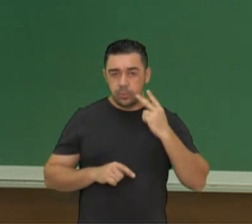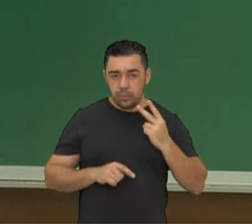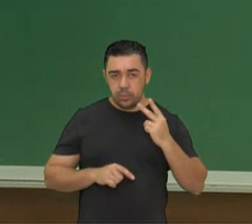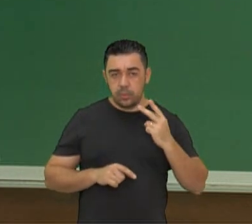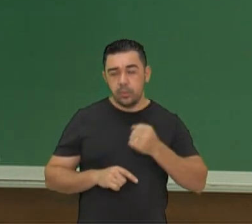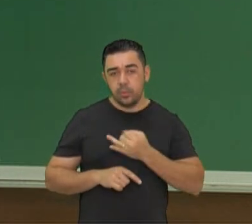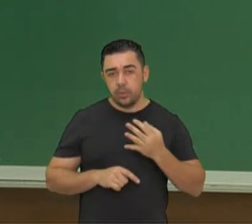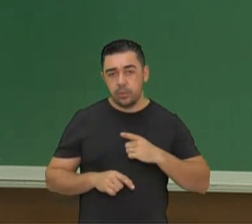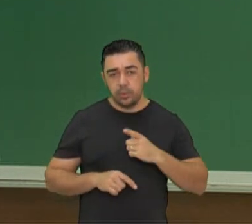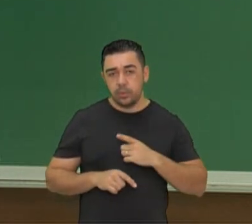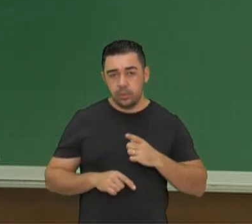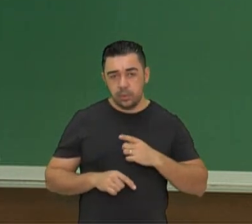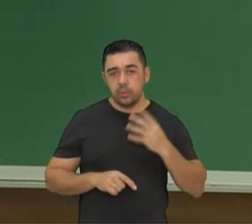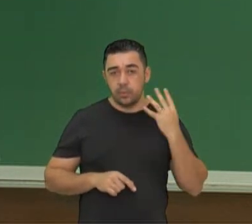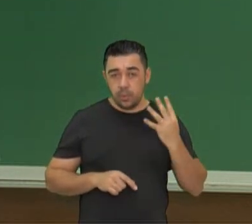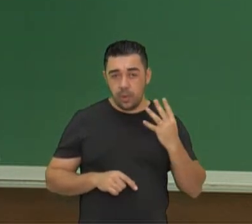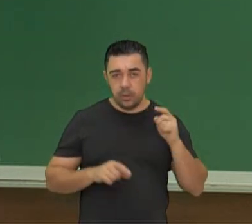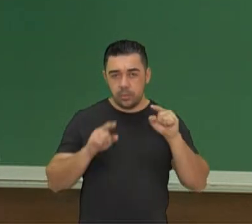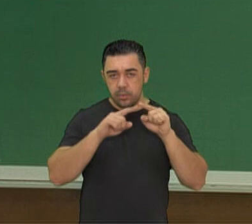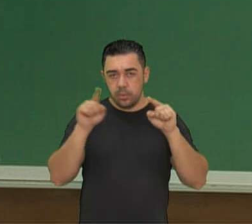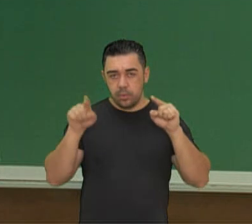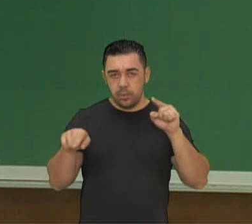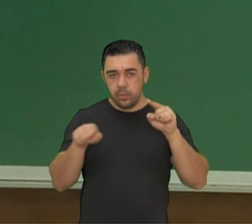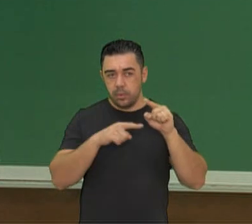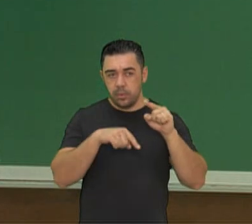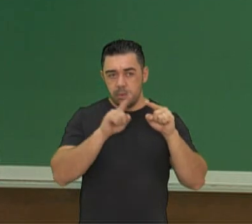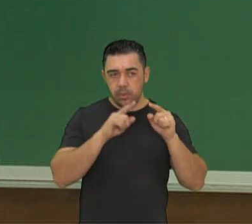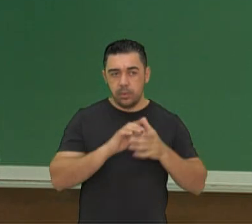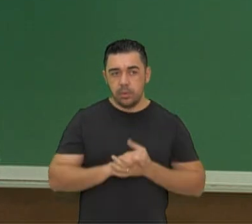E quantos lados ele tem? 4.